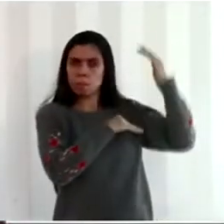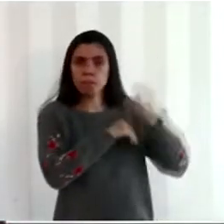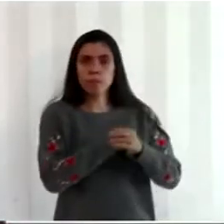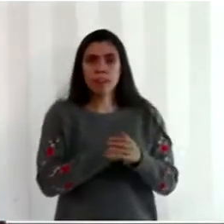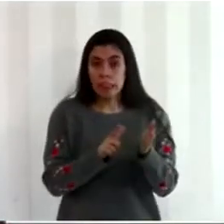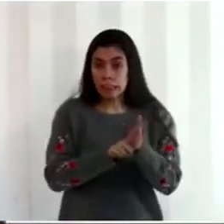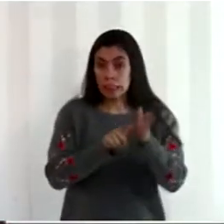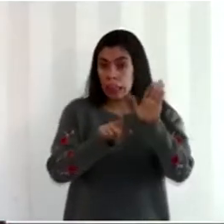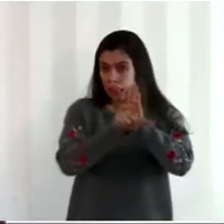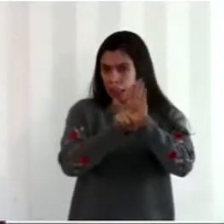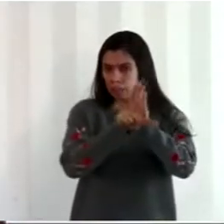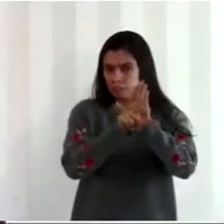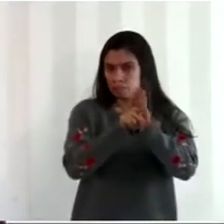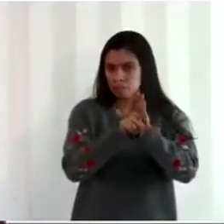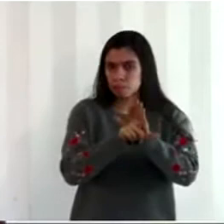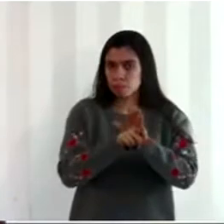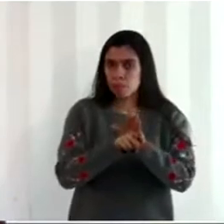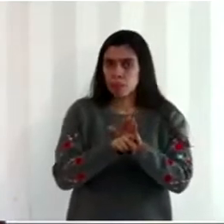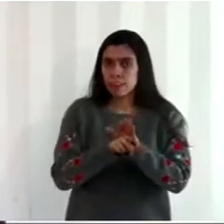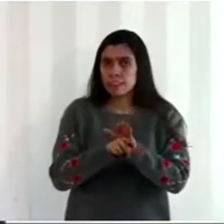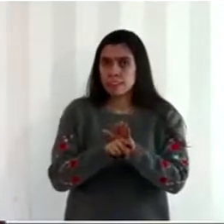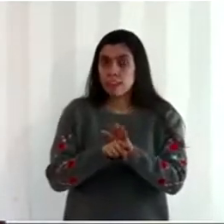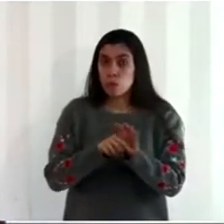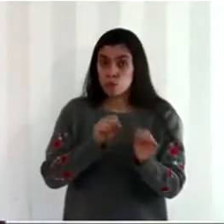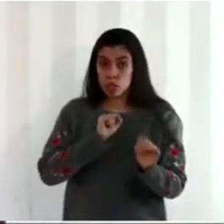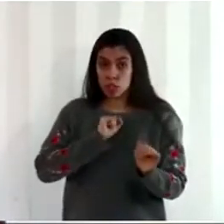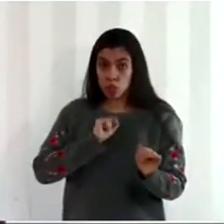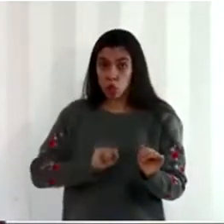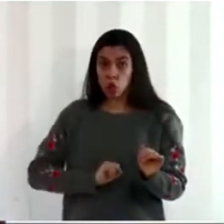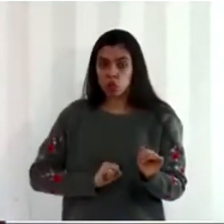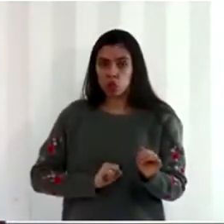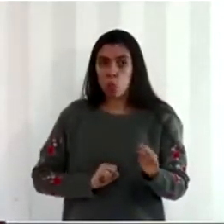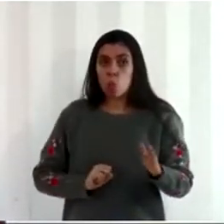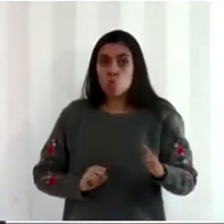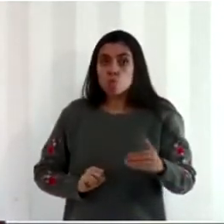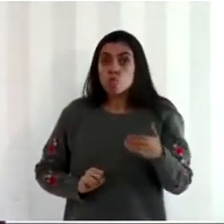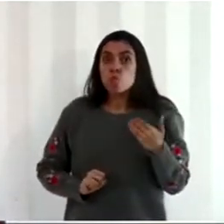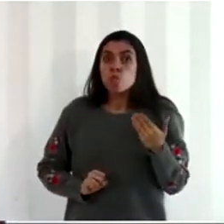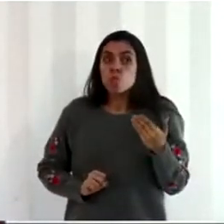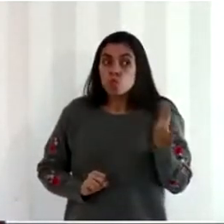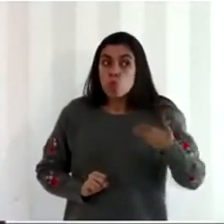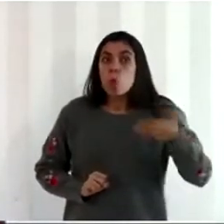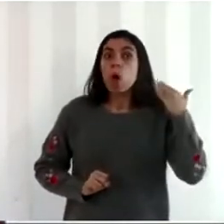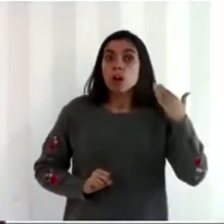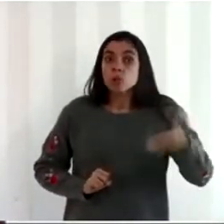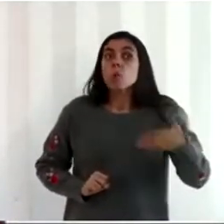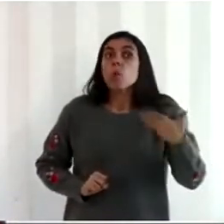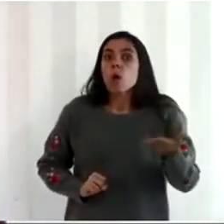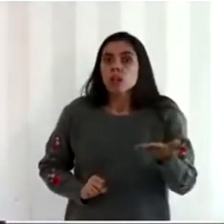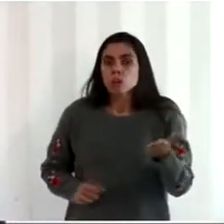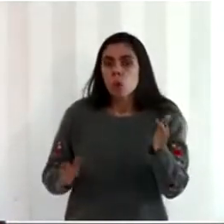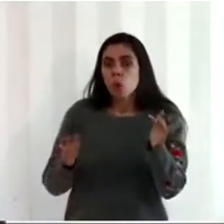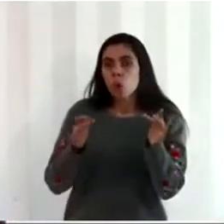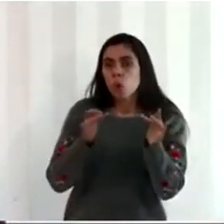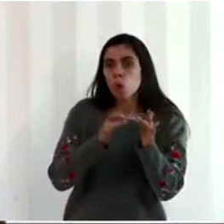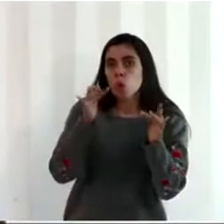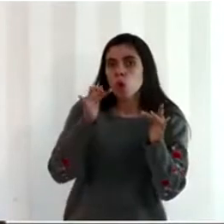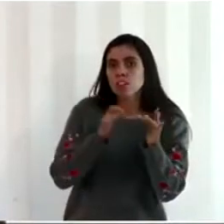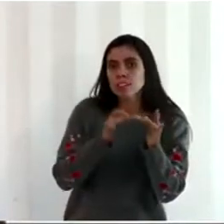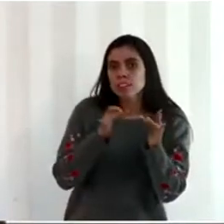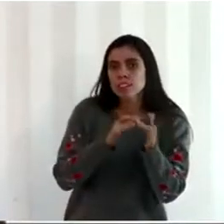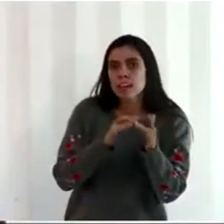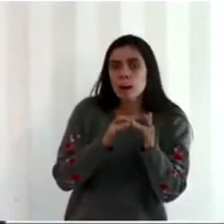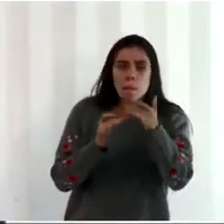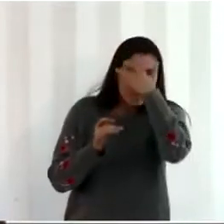levita, tocasse num homem morto, ele precisaria passar por um ritual, ele era considerado imundo, e ele não poderia então